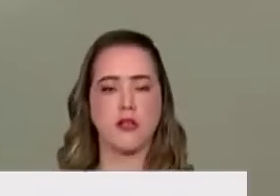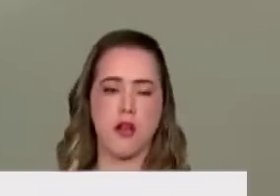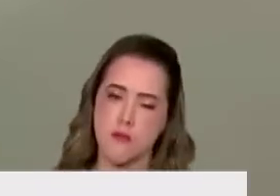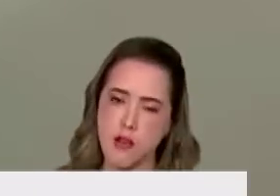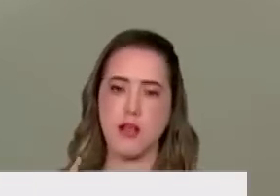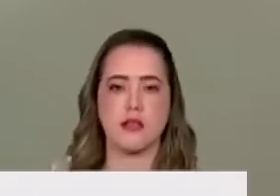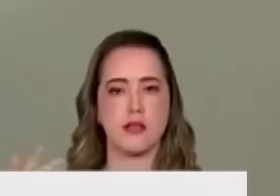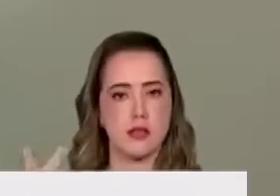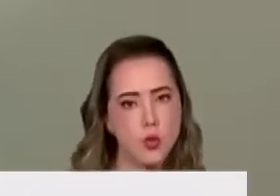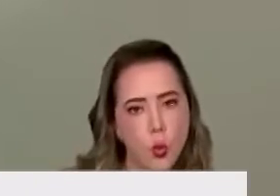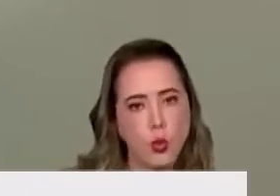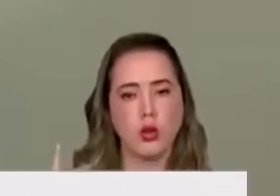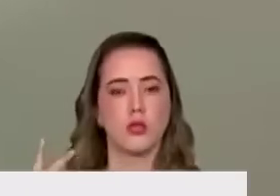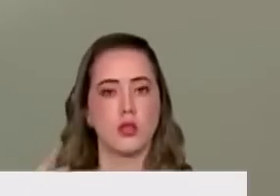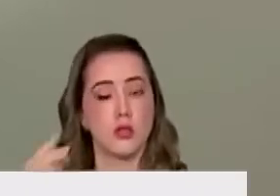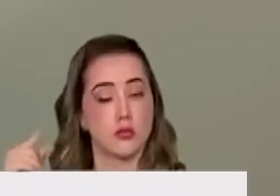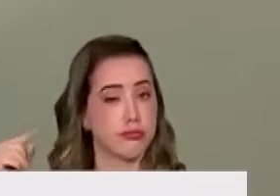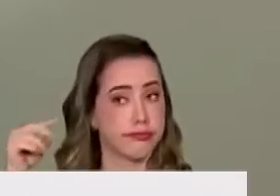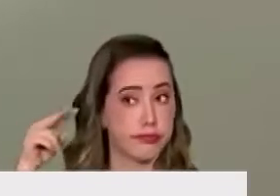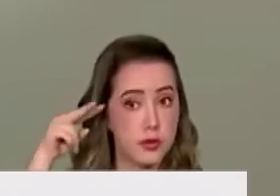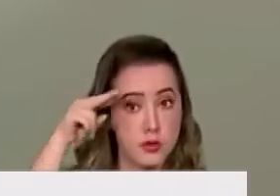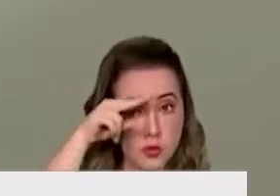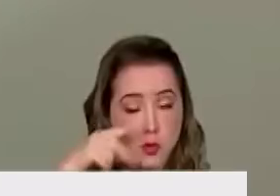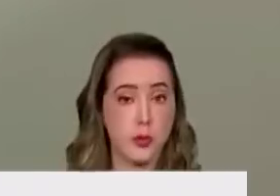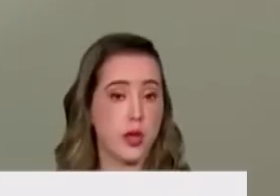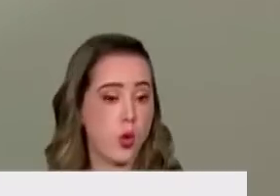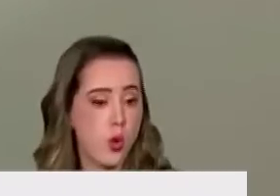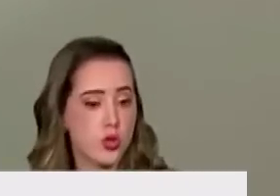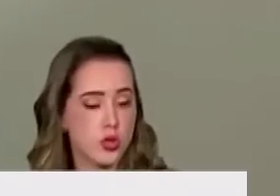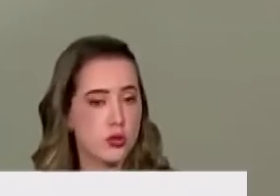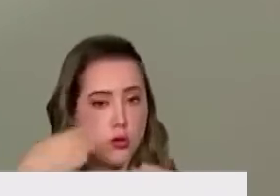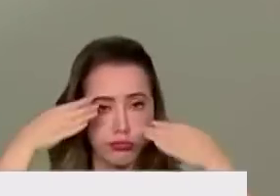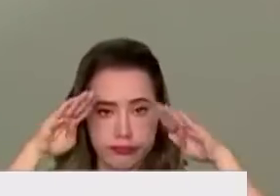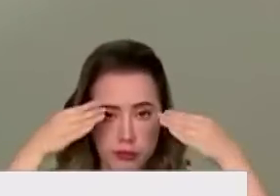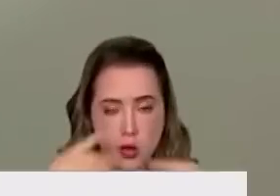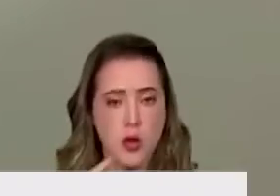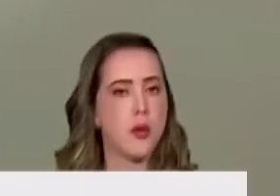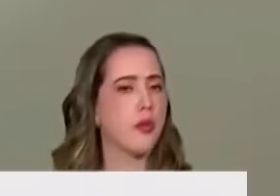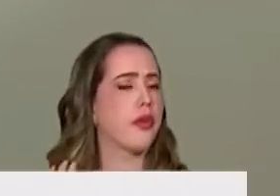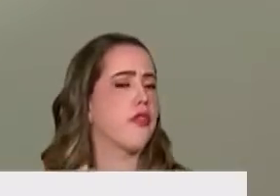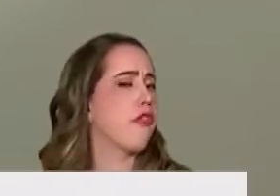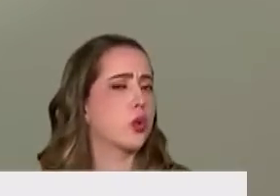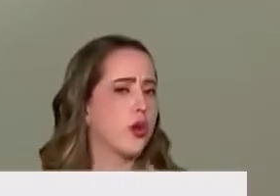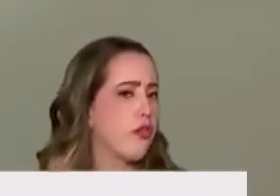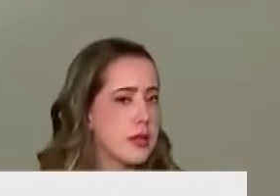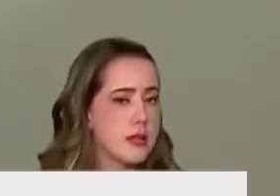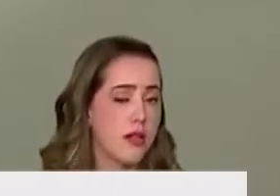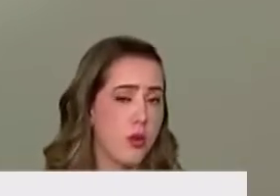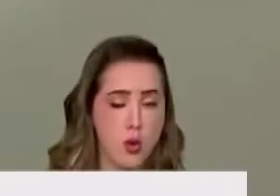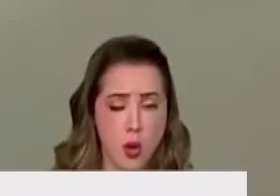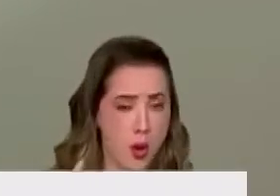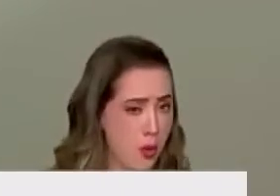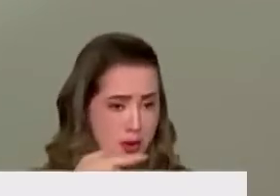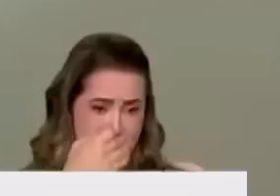mais? Porque foi feita essa correção na pálpebra. E claro, porque não foi informado? Porque não estava certo que ele iria fazer nenhum tipo